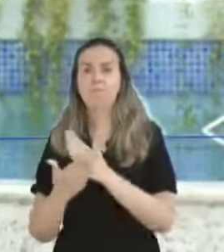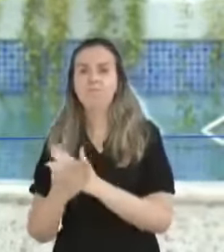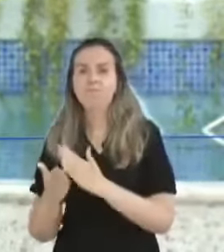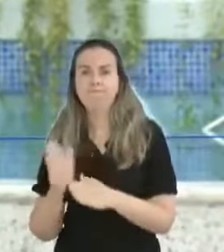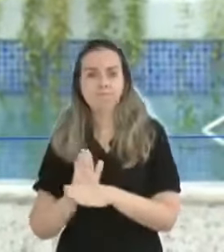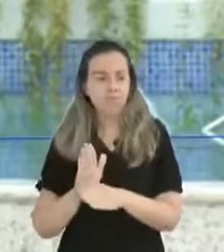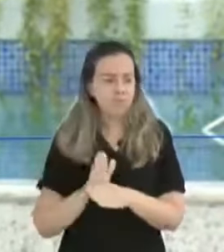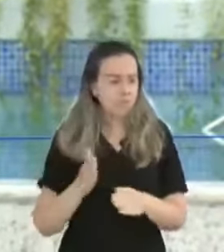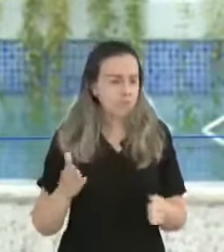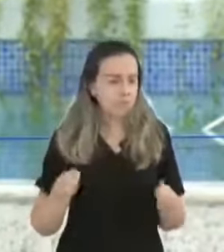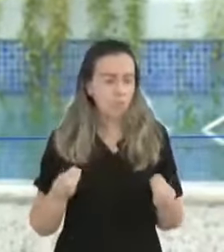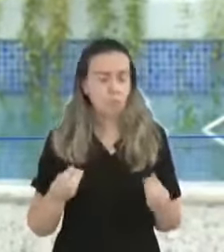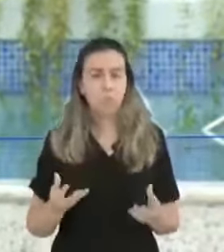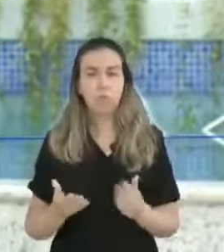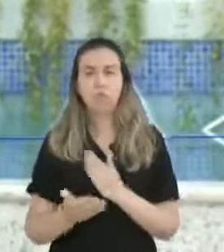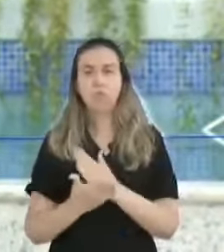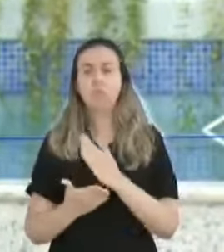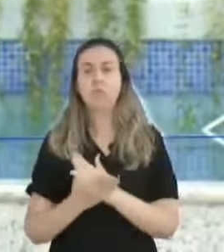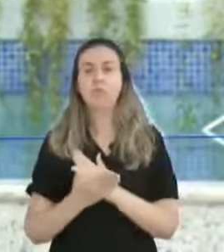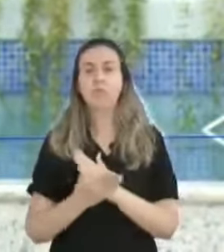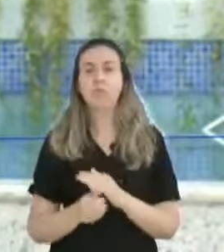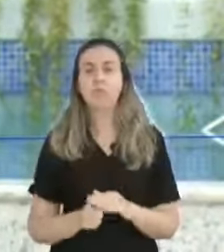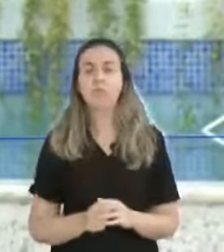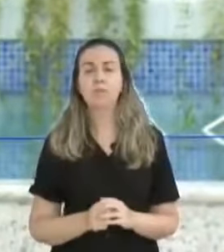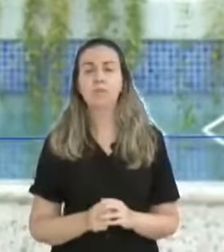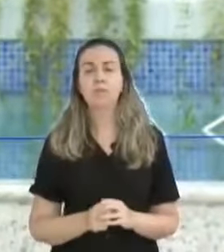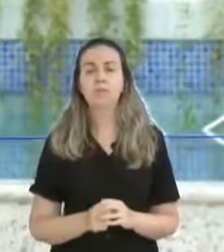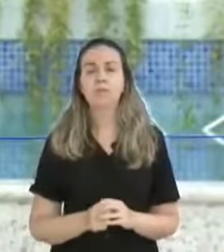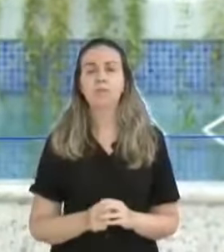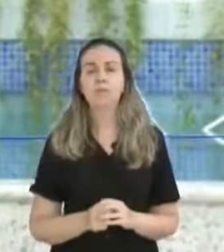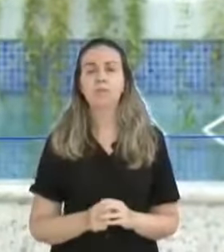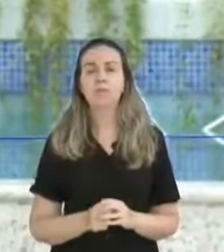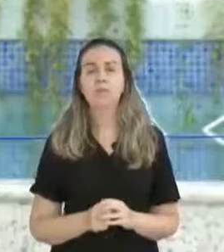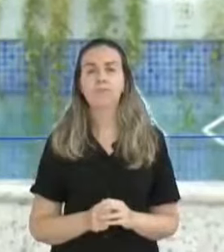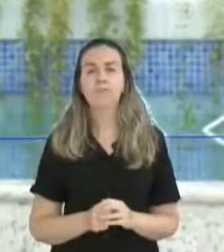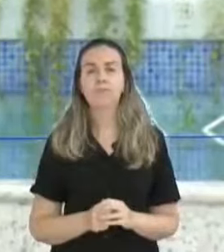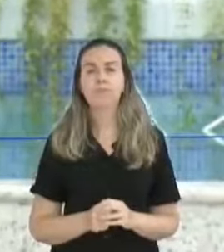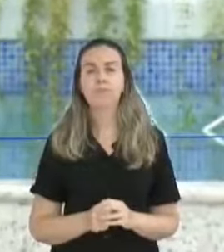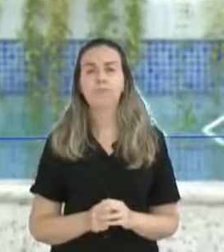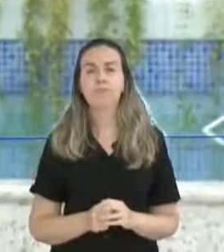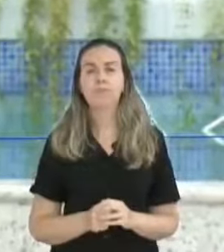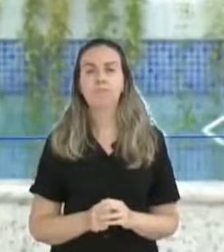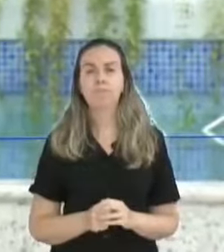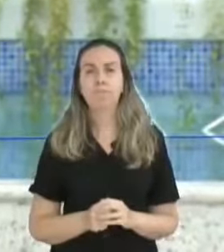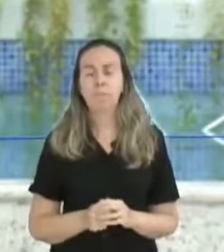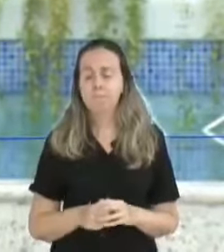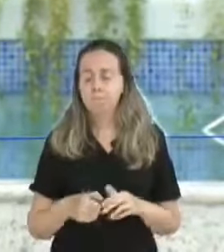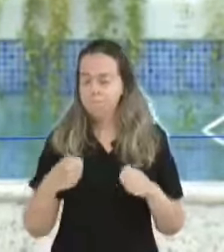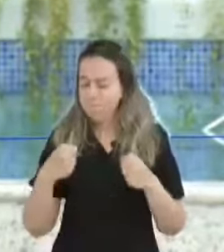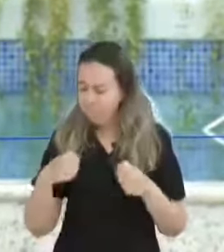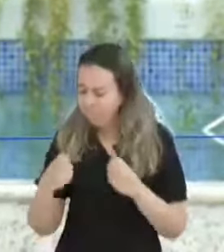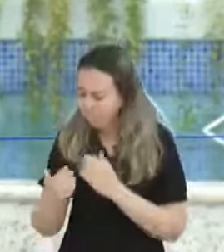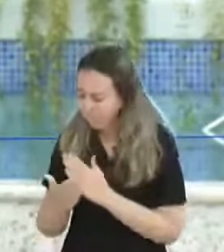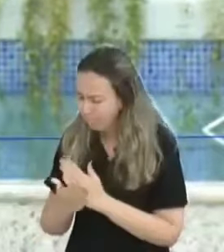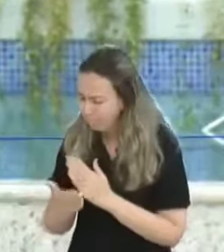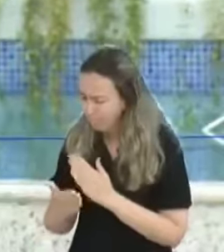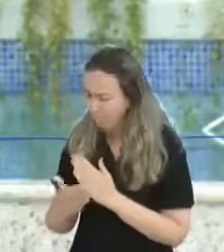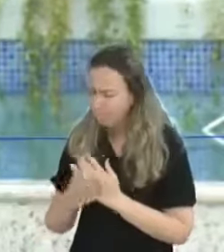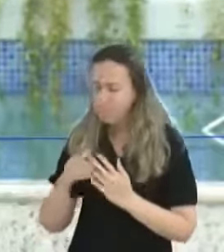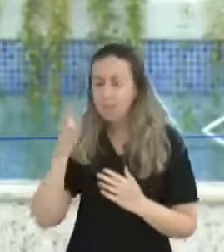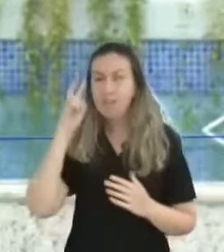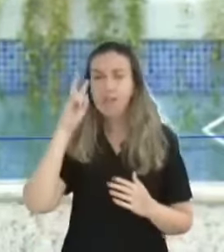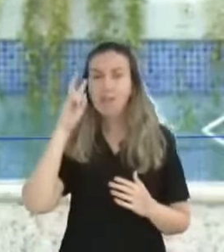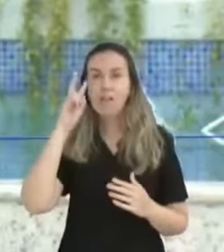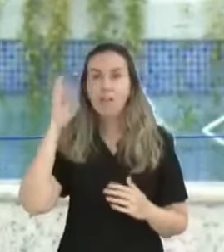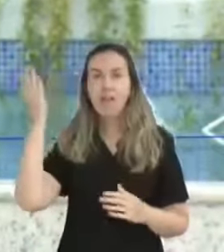daqueles períodos áureos de avivamento, aqueles momentos de renovação espiritual. Ele começou a